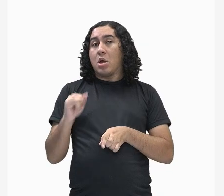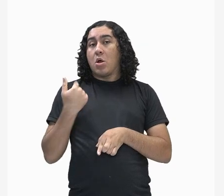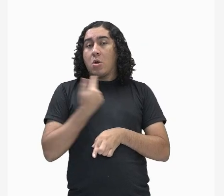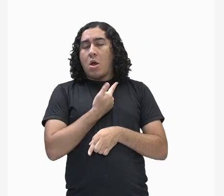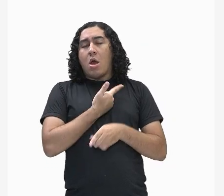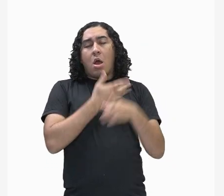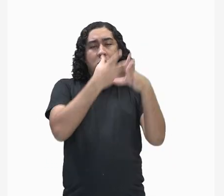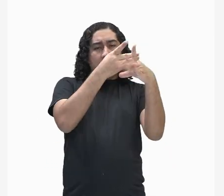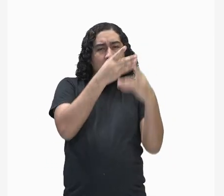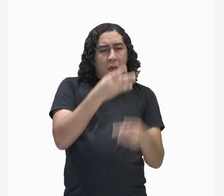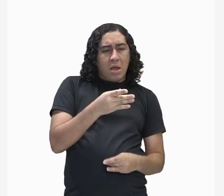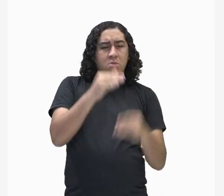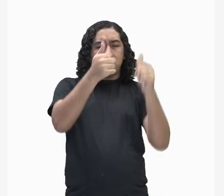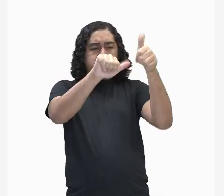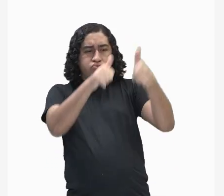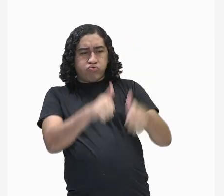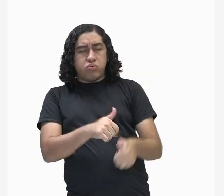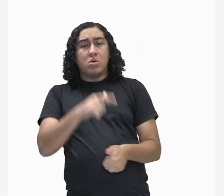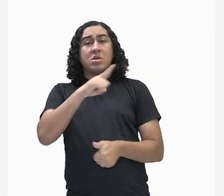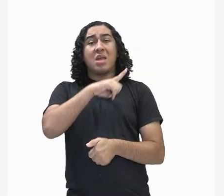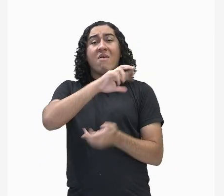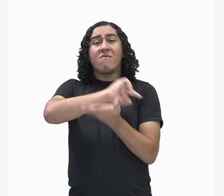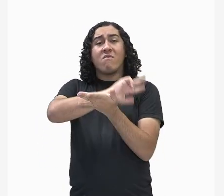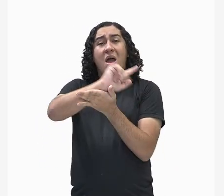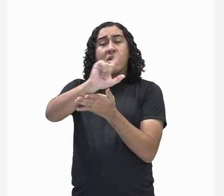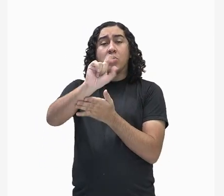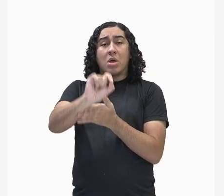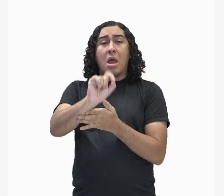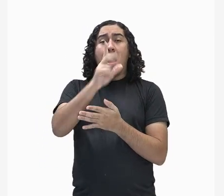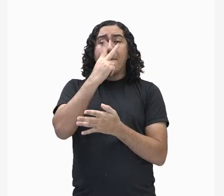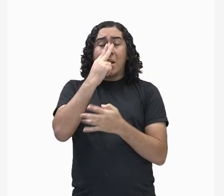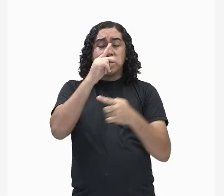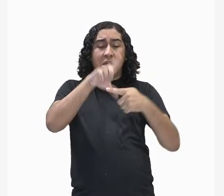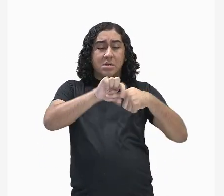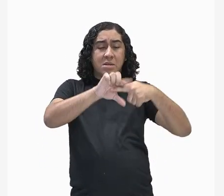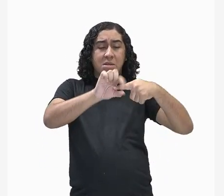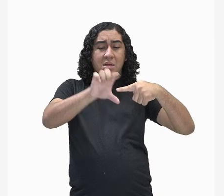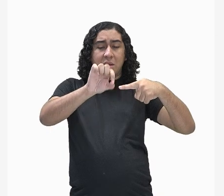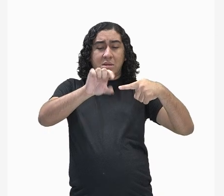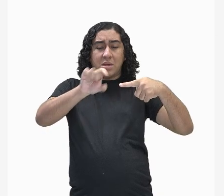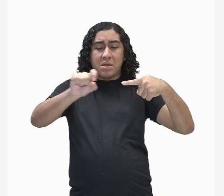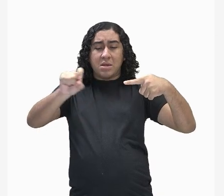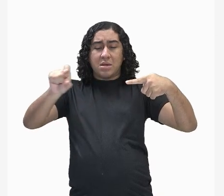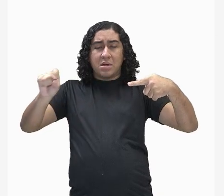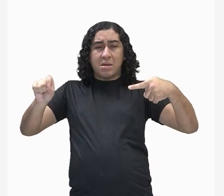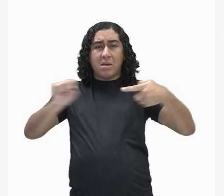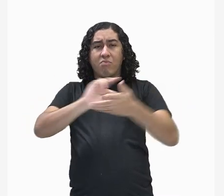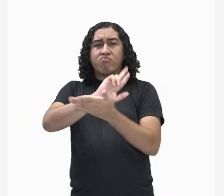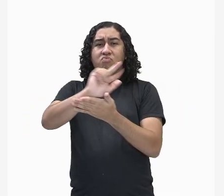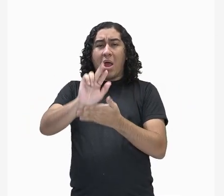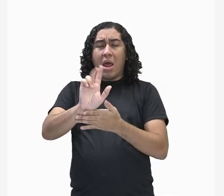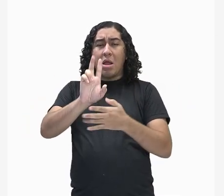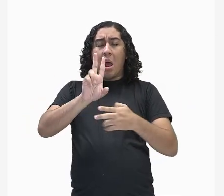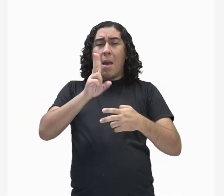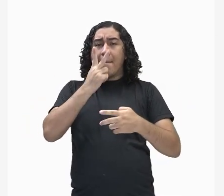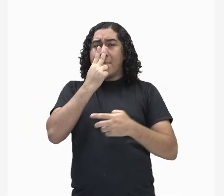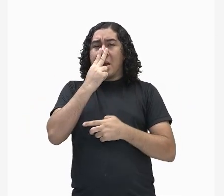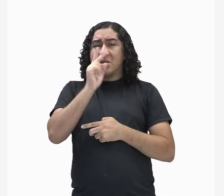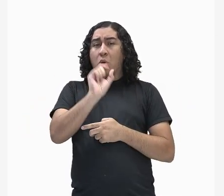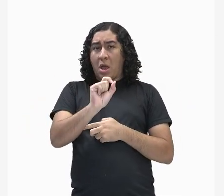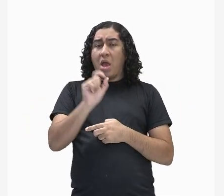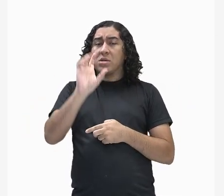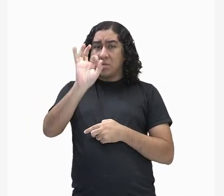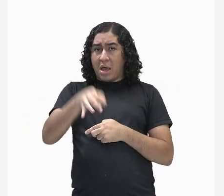vai observar que ela tem vários segmentos, né? Apresenta essa nítida segmentação, como se fosse ali vários anéis